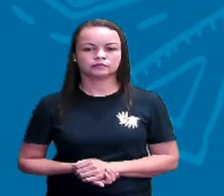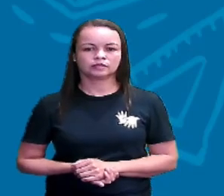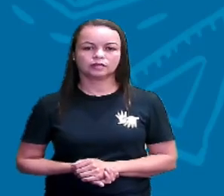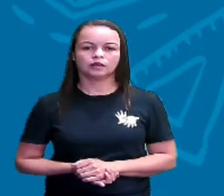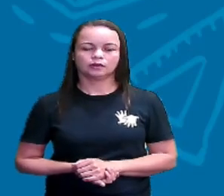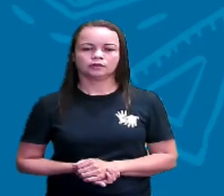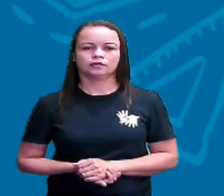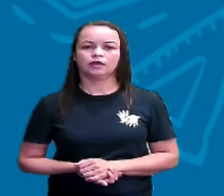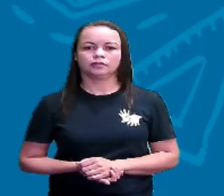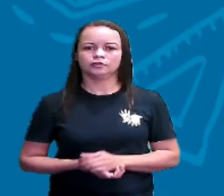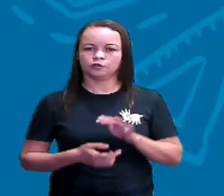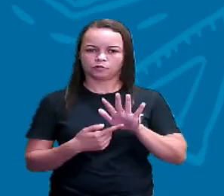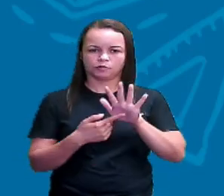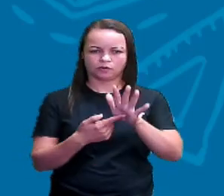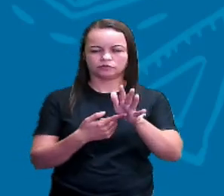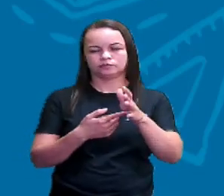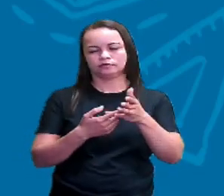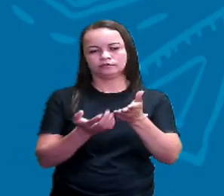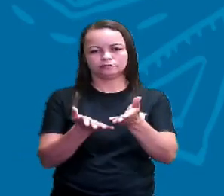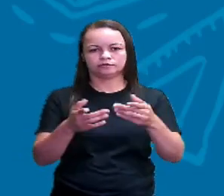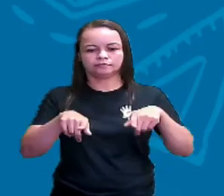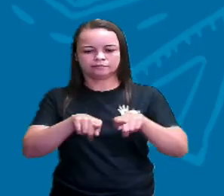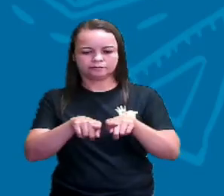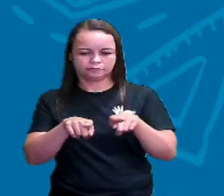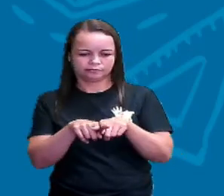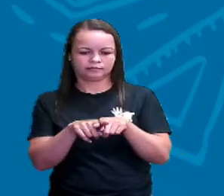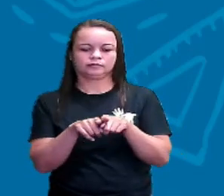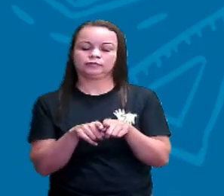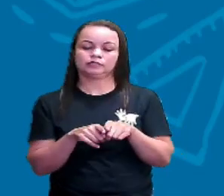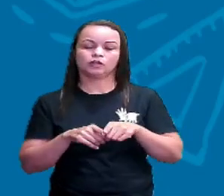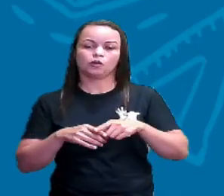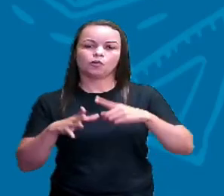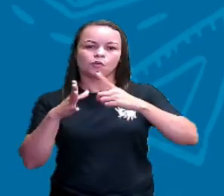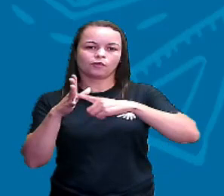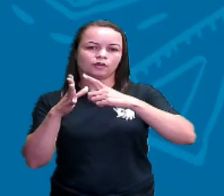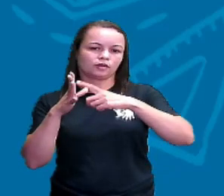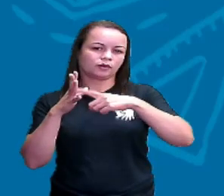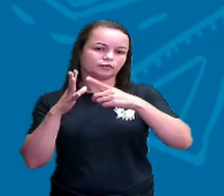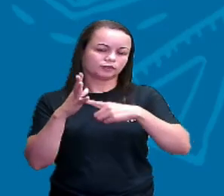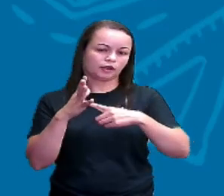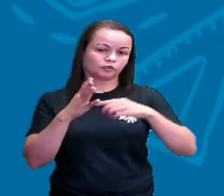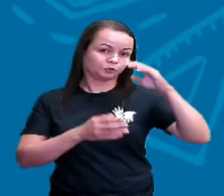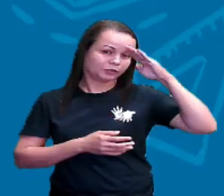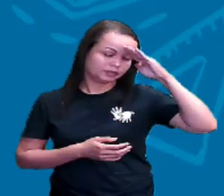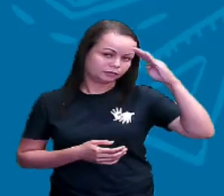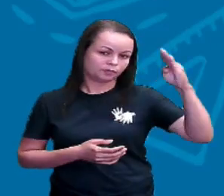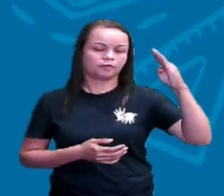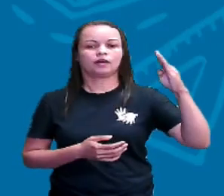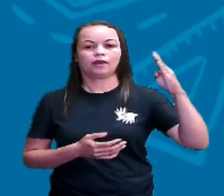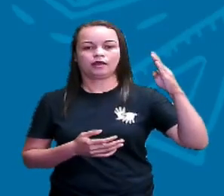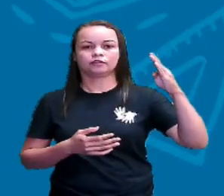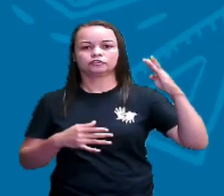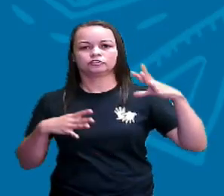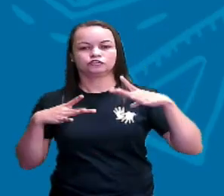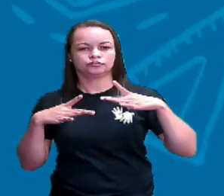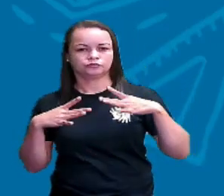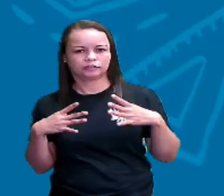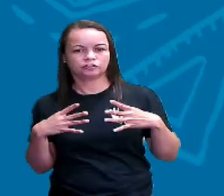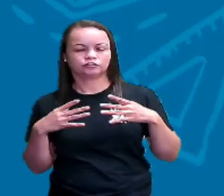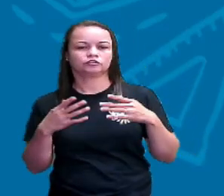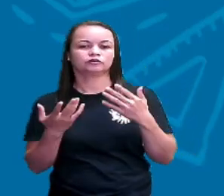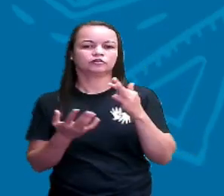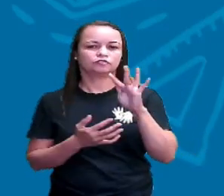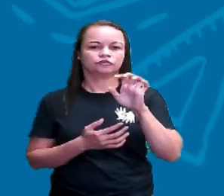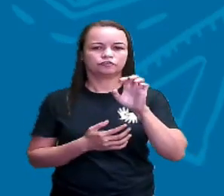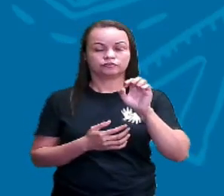trouxe para vocês também um calendário com as principais datas festivas, com os